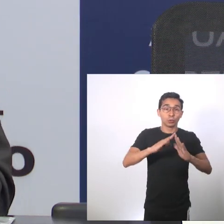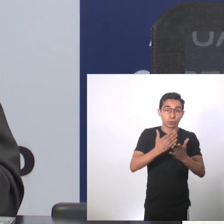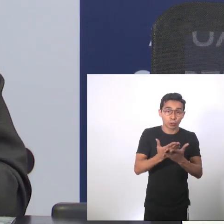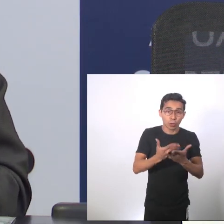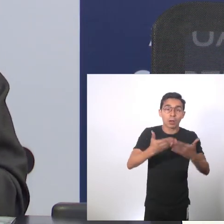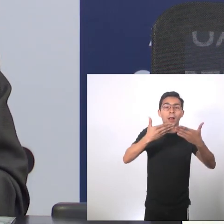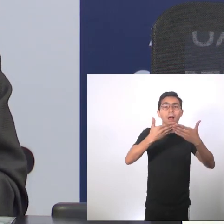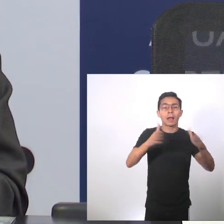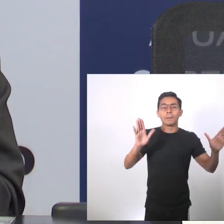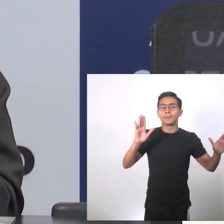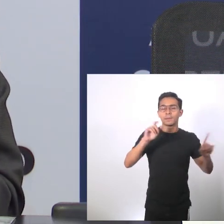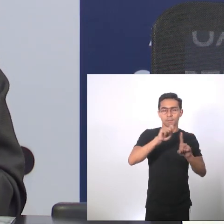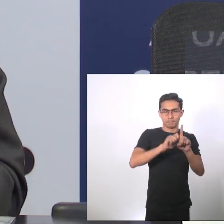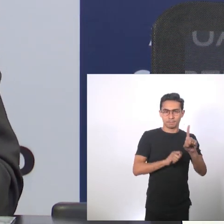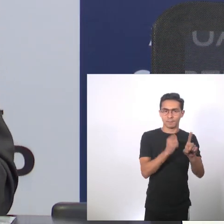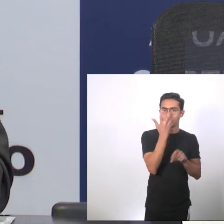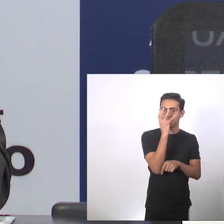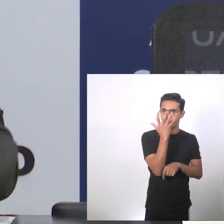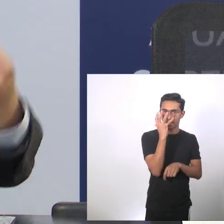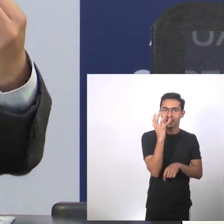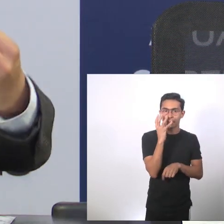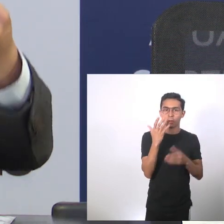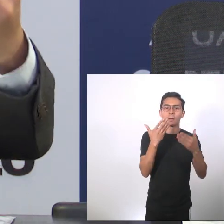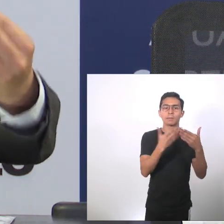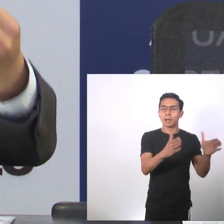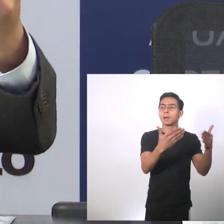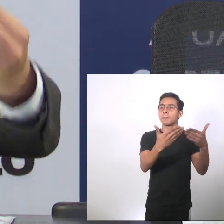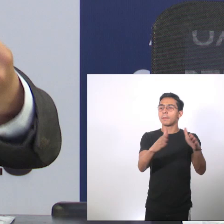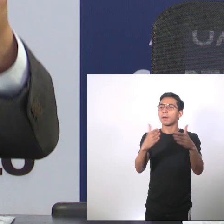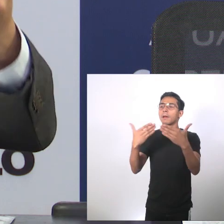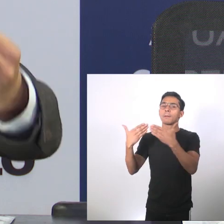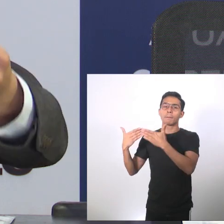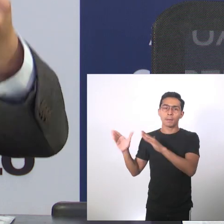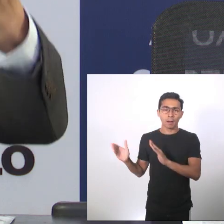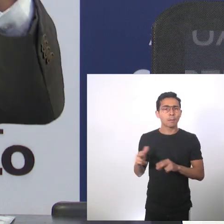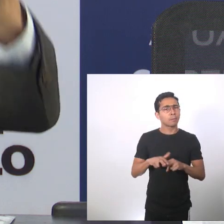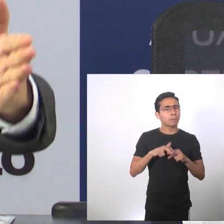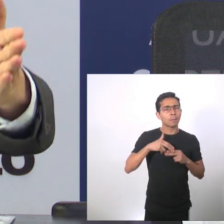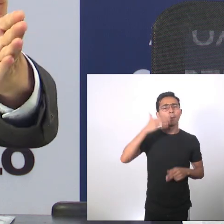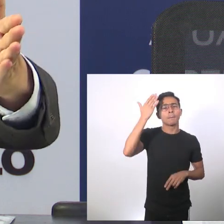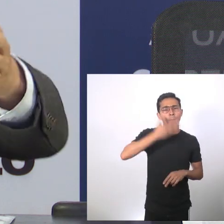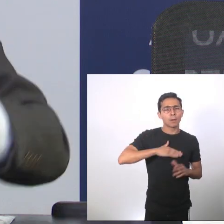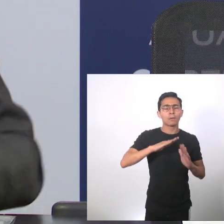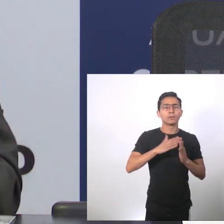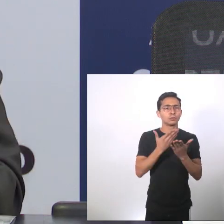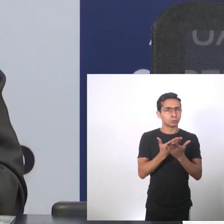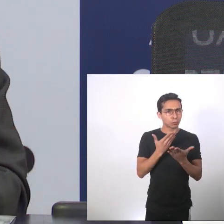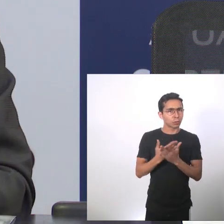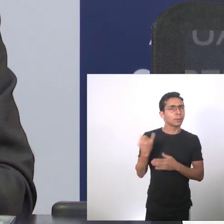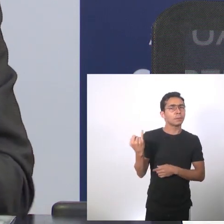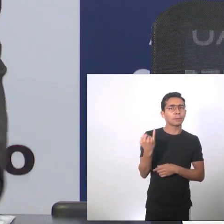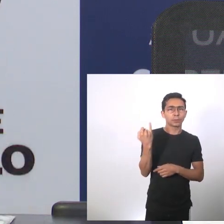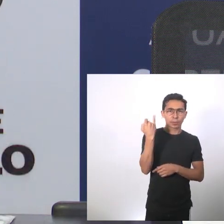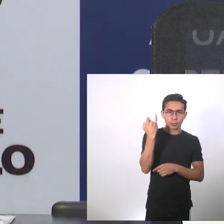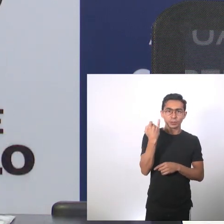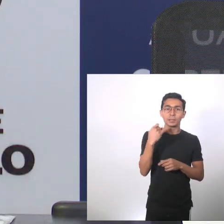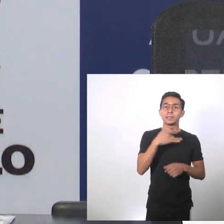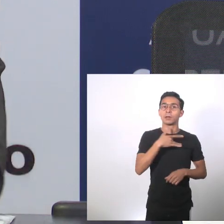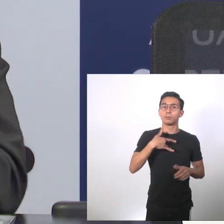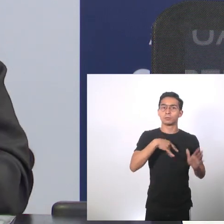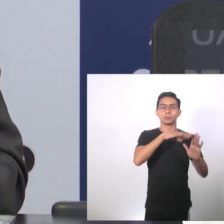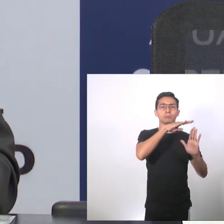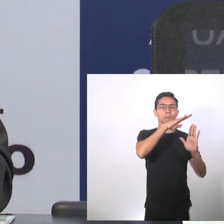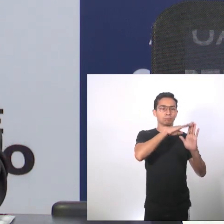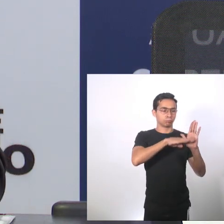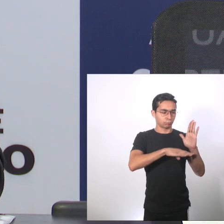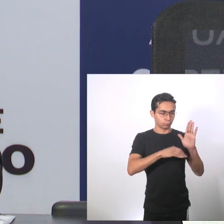já em fevereiro de 2021, mostrando a importância da escola, mas sempre seguindo a orientação da saúde. Depois, no